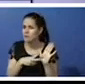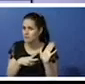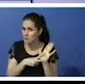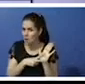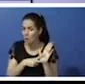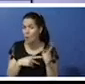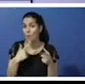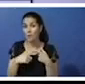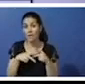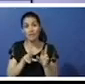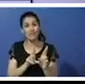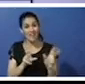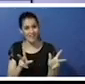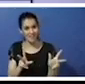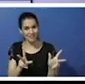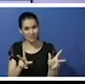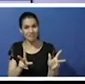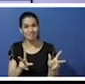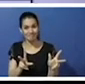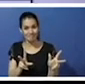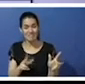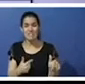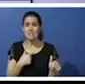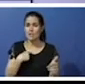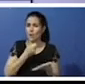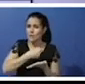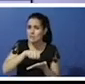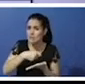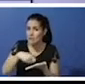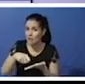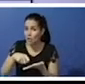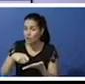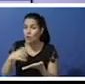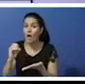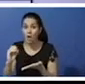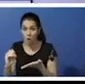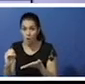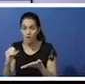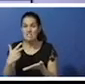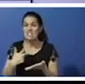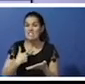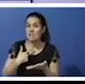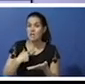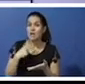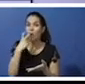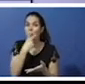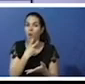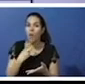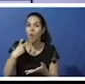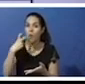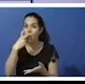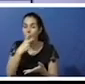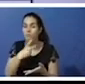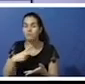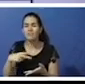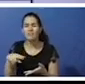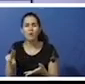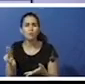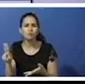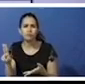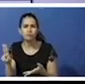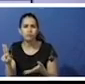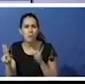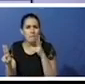na diferença quando eu escrevo, enquanto eu faço a leitura e quando